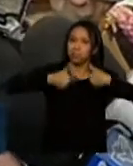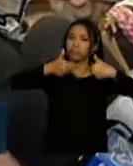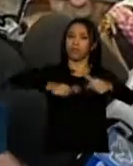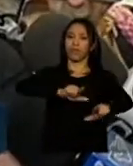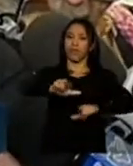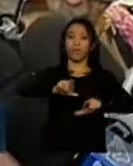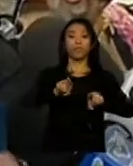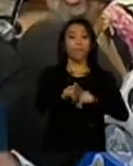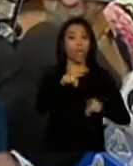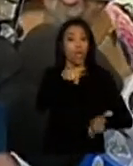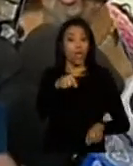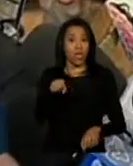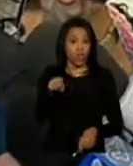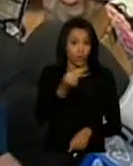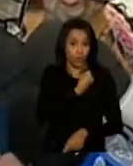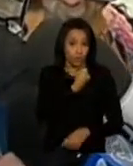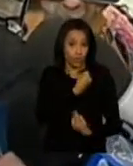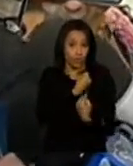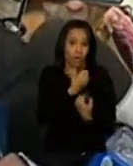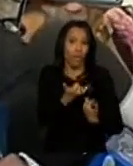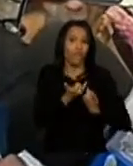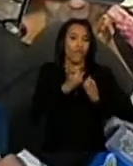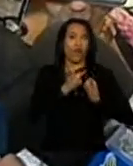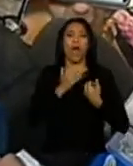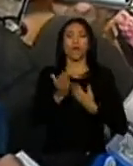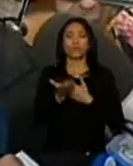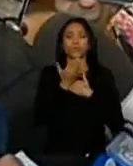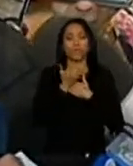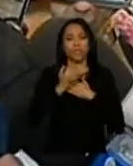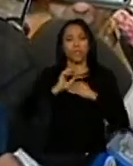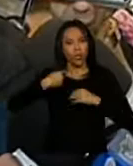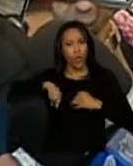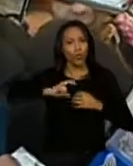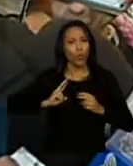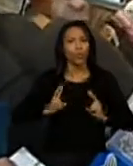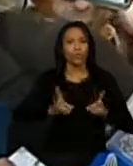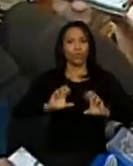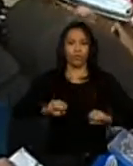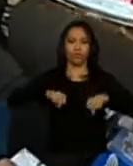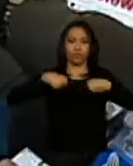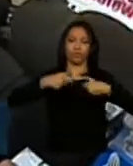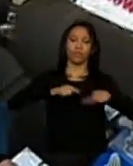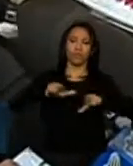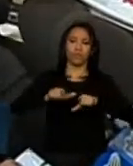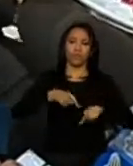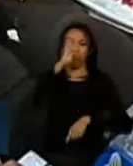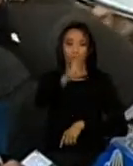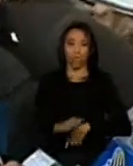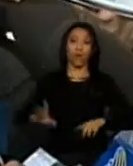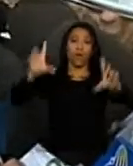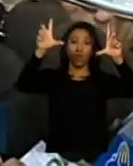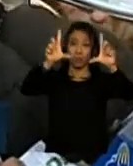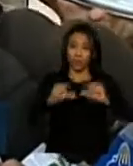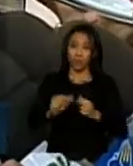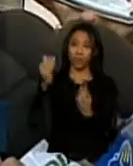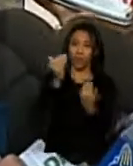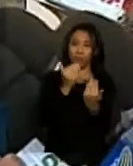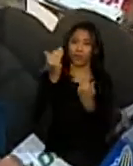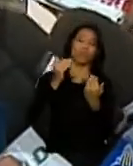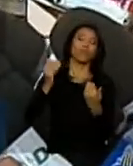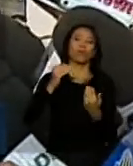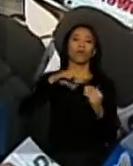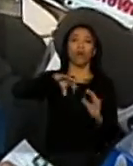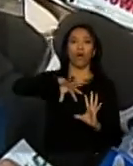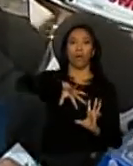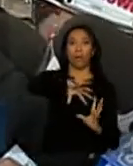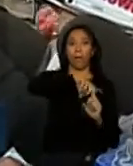gente possa intensificar ainda mais o esforço. O Brasil reduziu mais do que toda a média mundial, reduziu